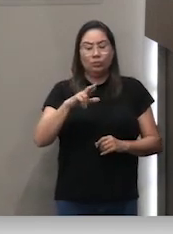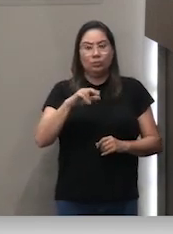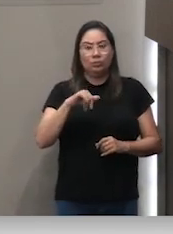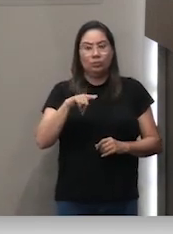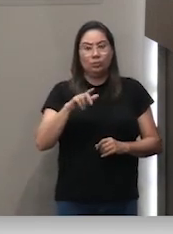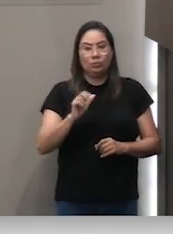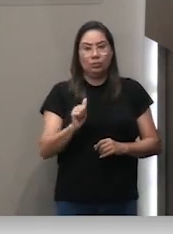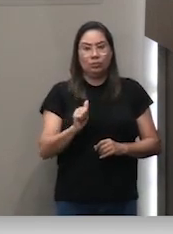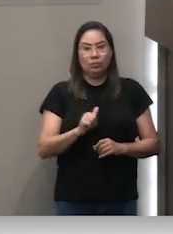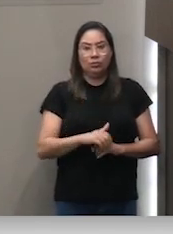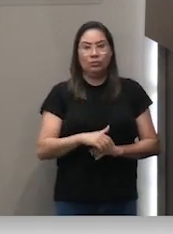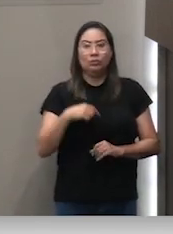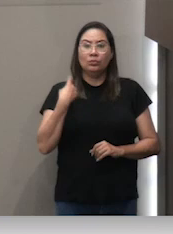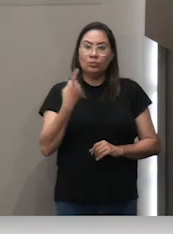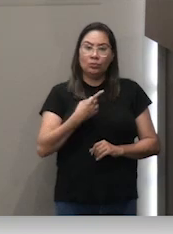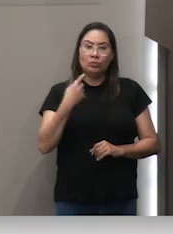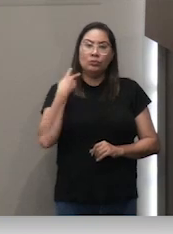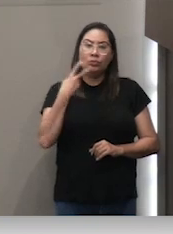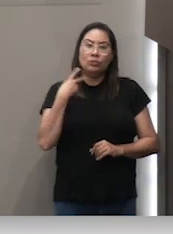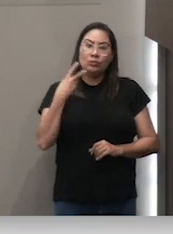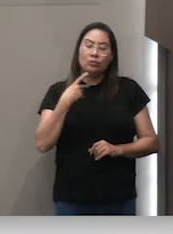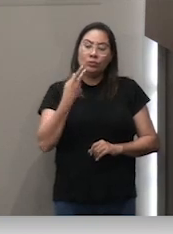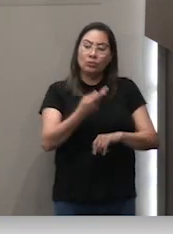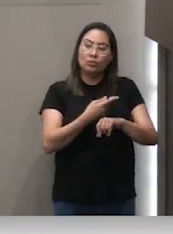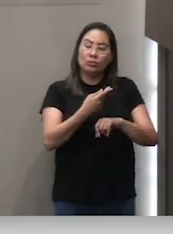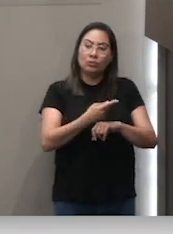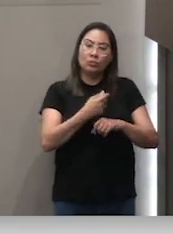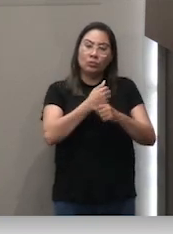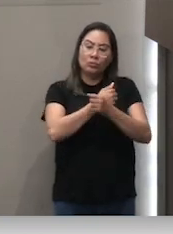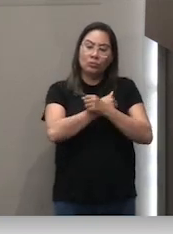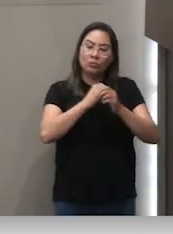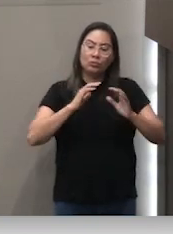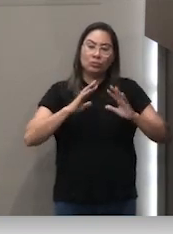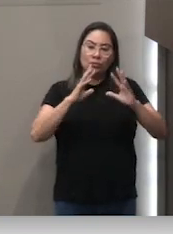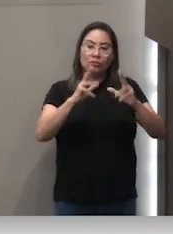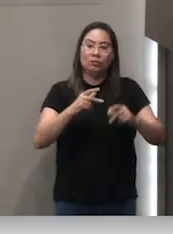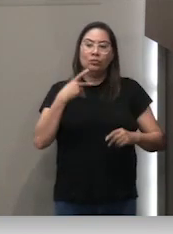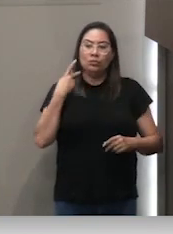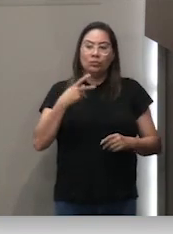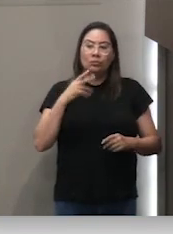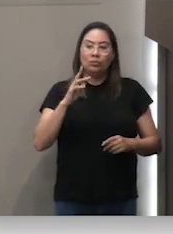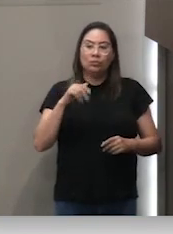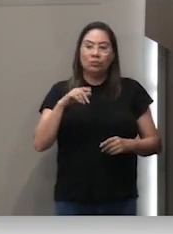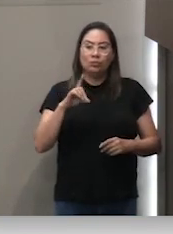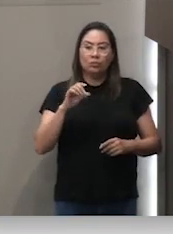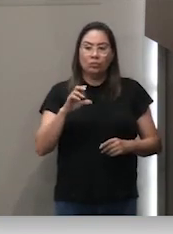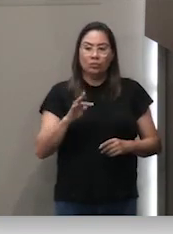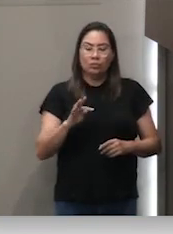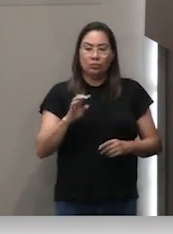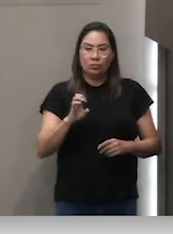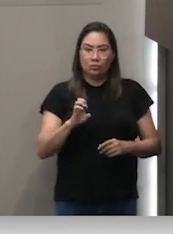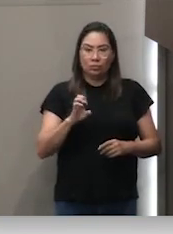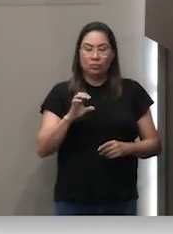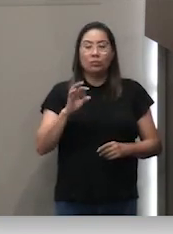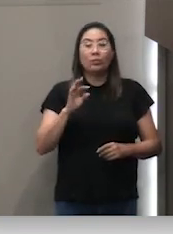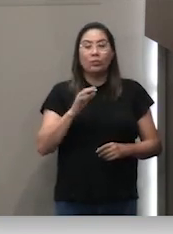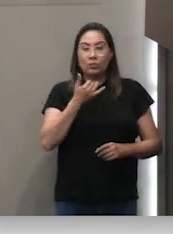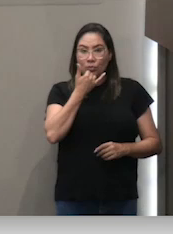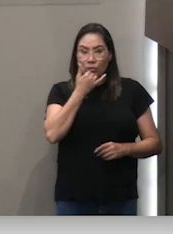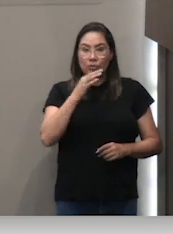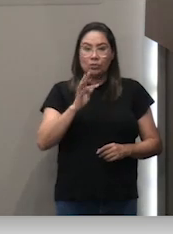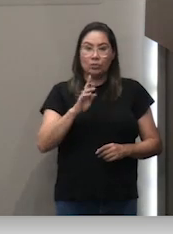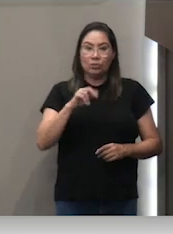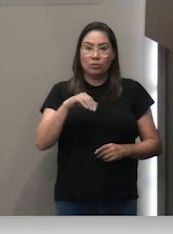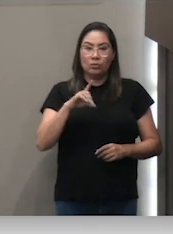lá. E ninguém sabe que foi esse vereador que foi buscar. Abraço a todos. Vereador Trindade, parabéns pelo seu grande expediente. O senhor é